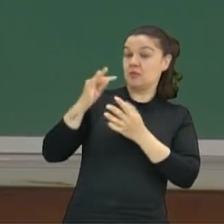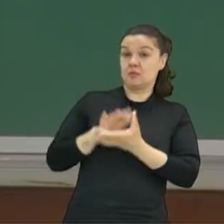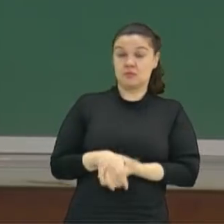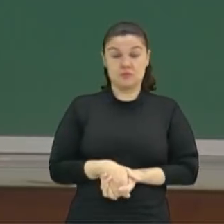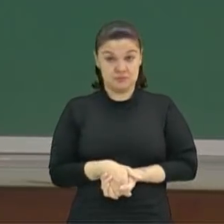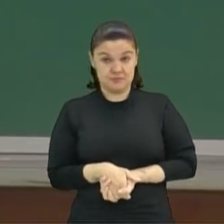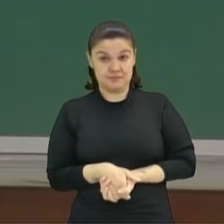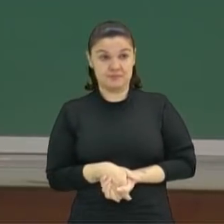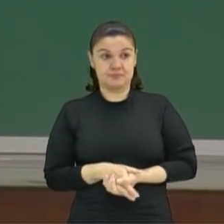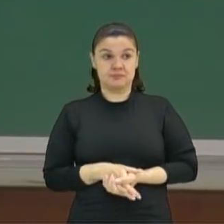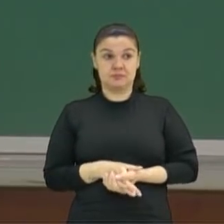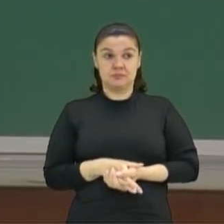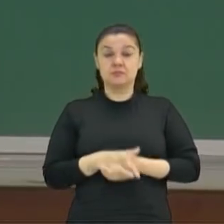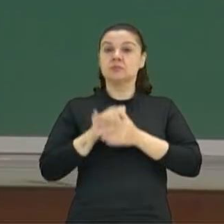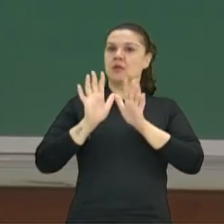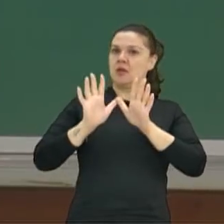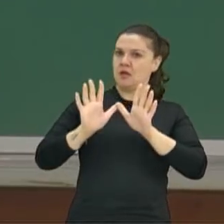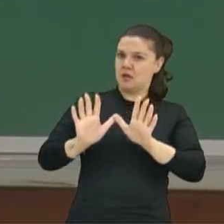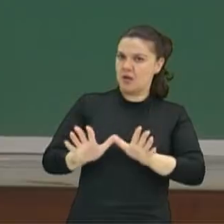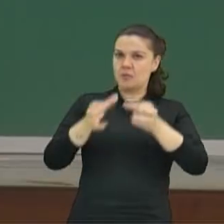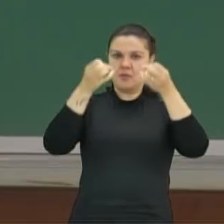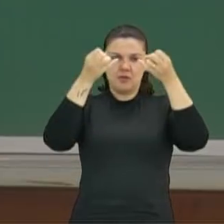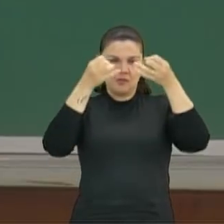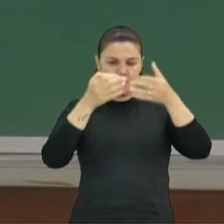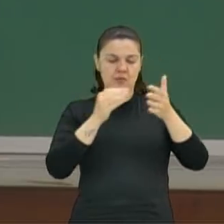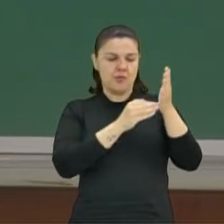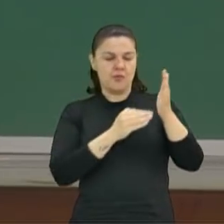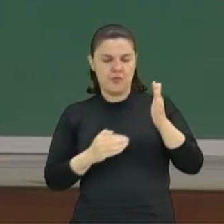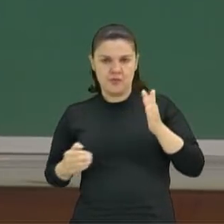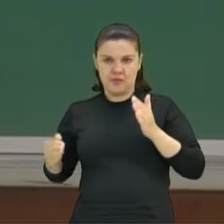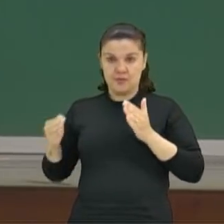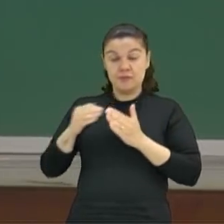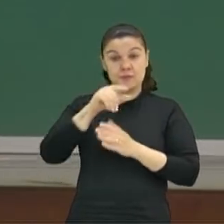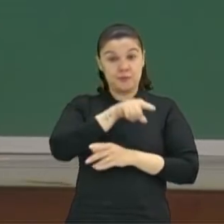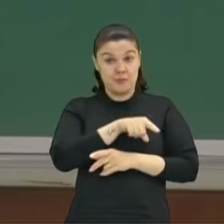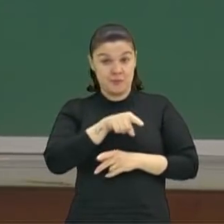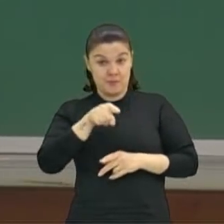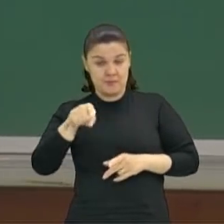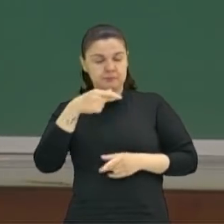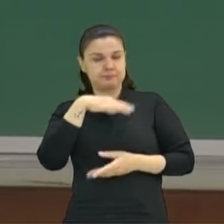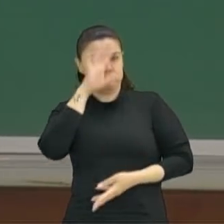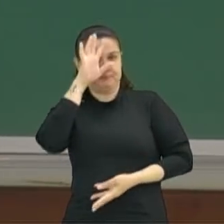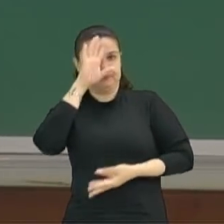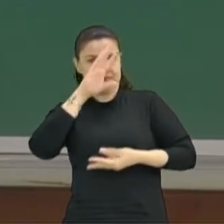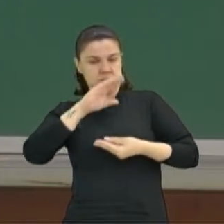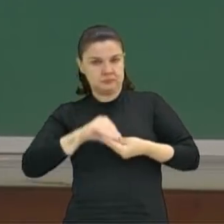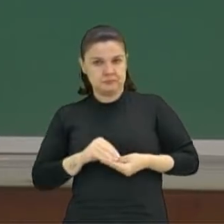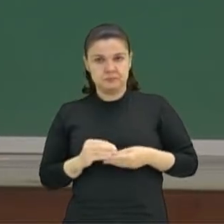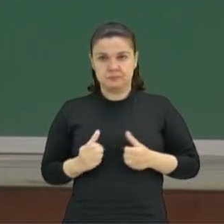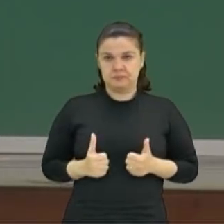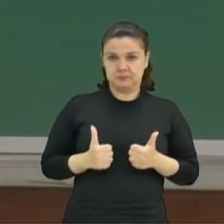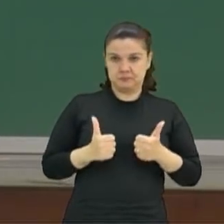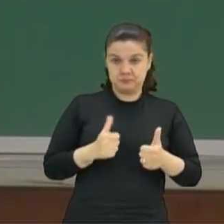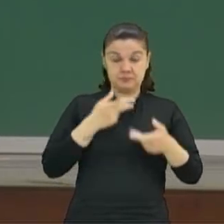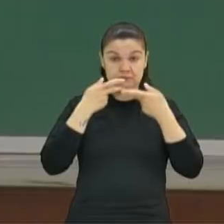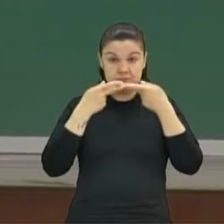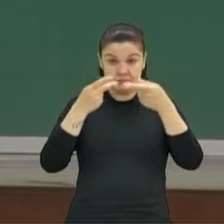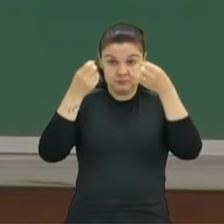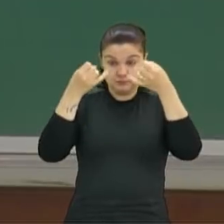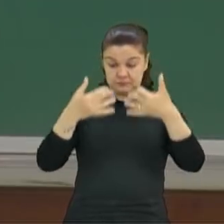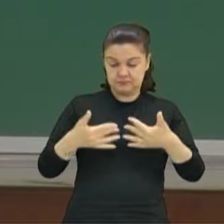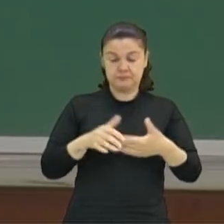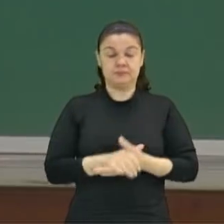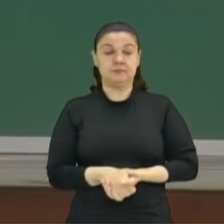tecnologia. Calma que eu vou explicar tudo para que vocês compreendam do que eu estou falando.